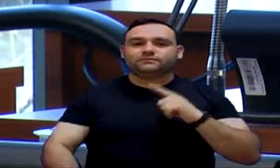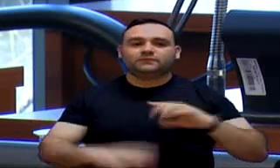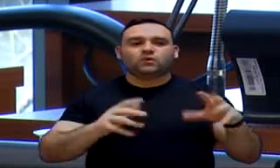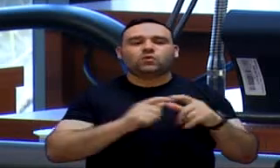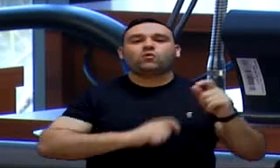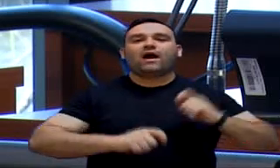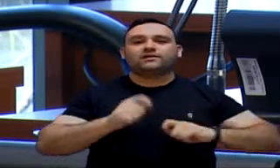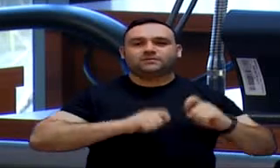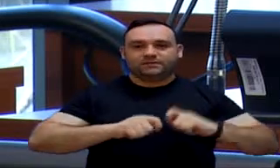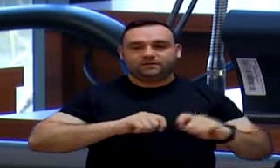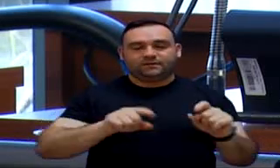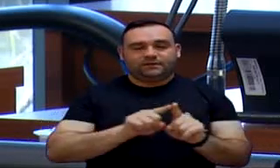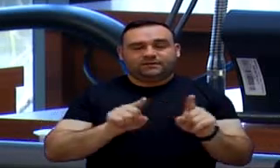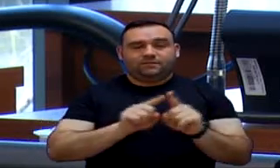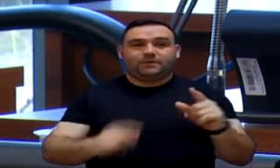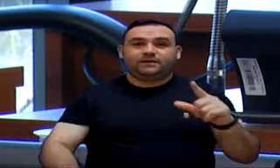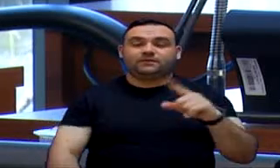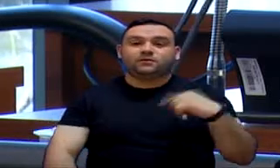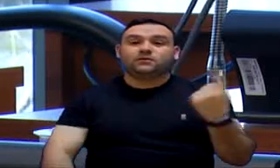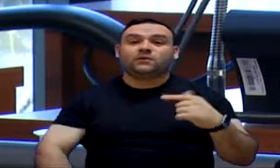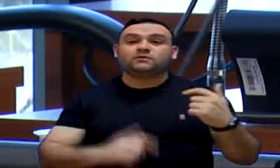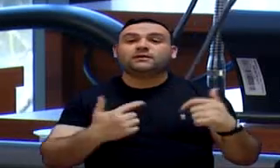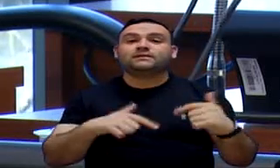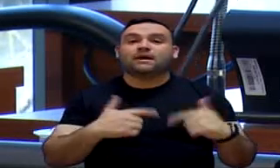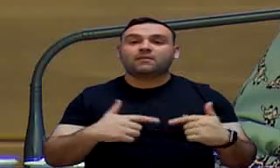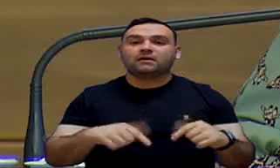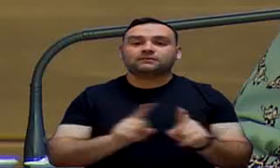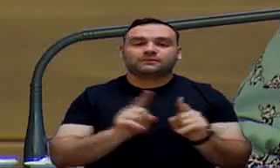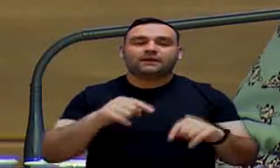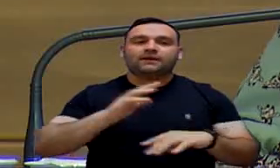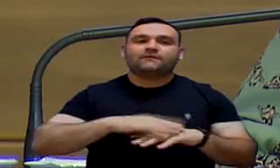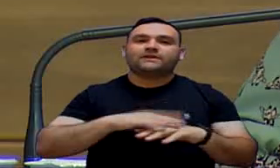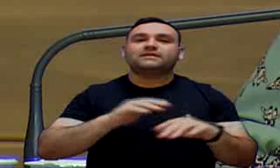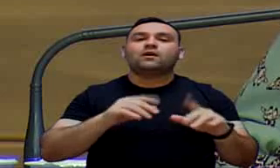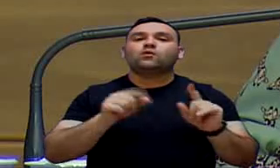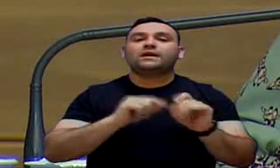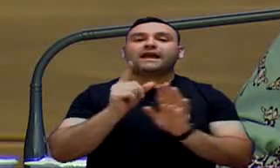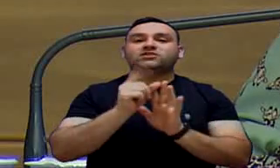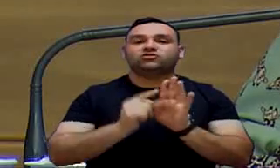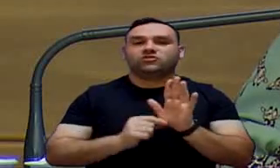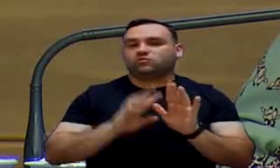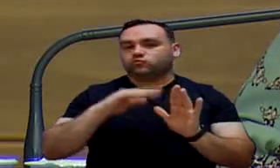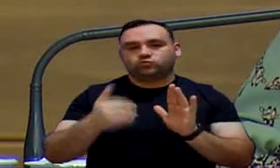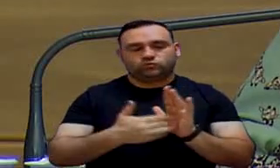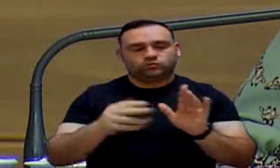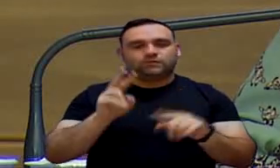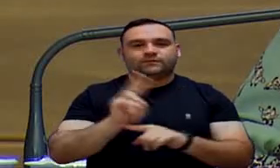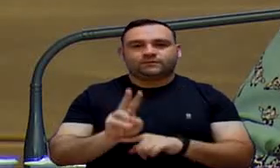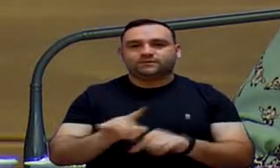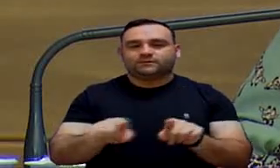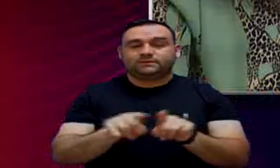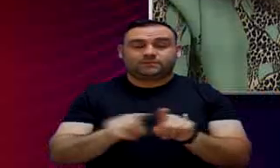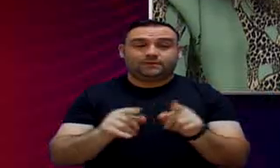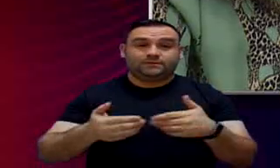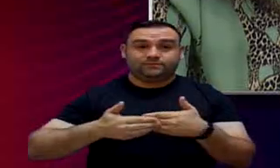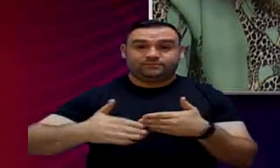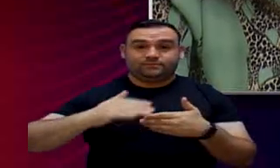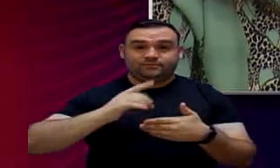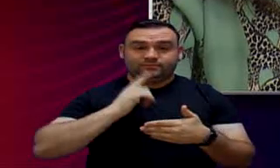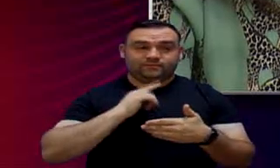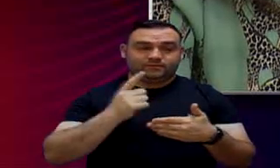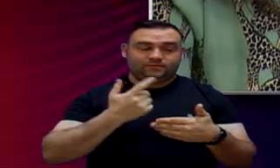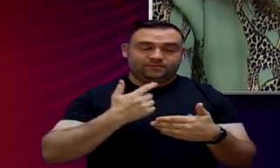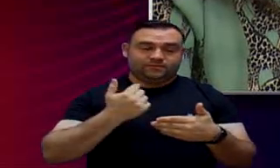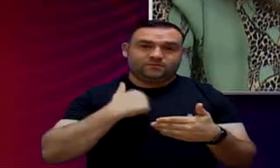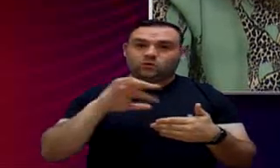administrativos e a nossa o nosso trabalho é a gente fazer a digitalização da fiscalização também a partir do momento que